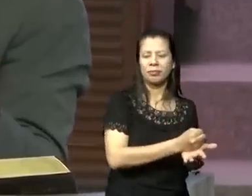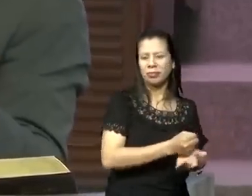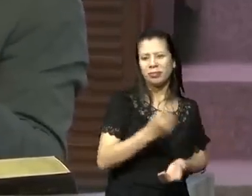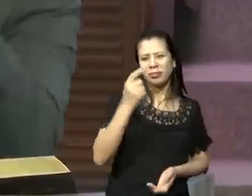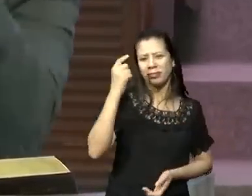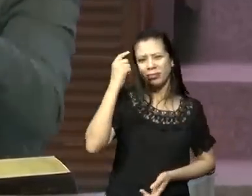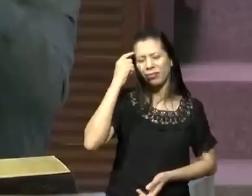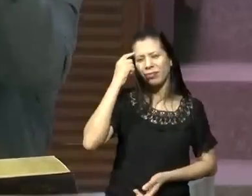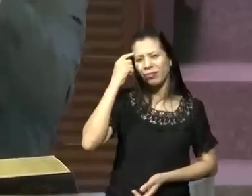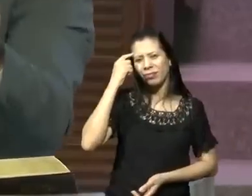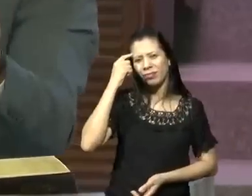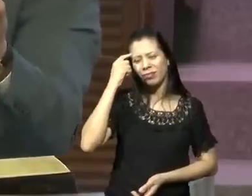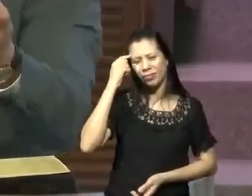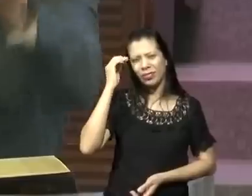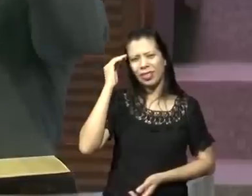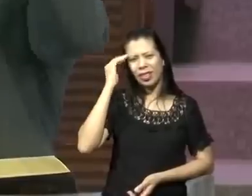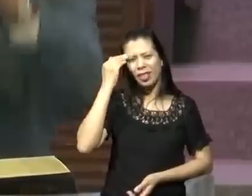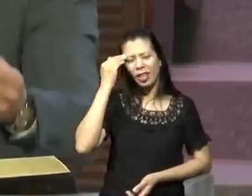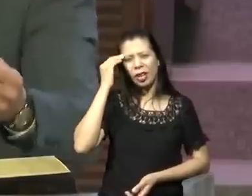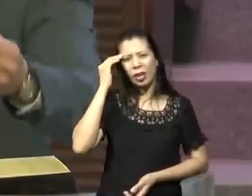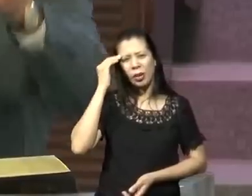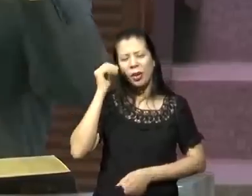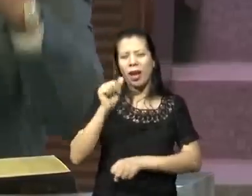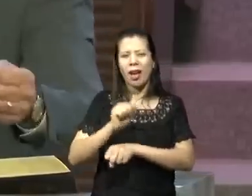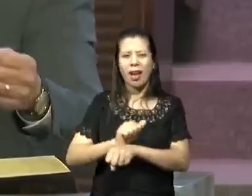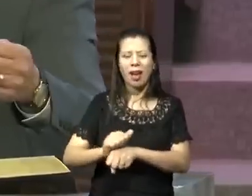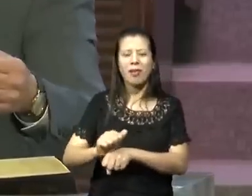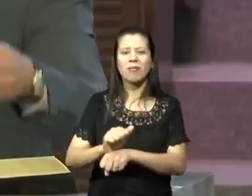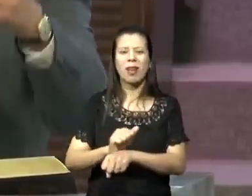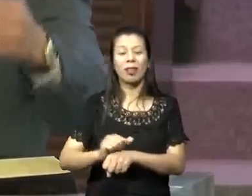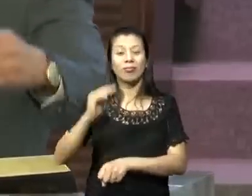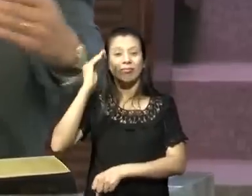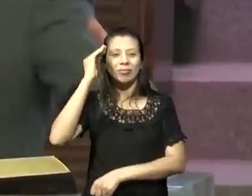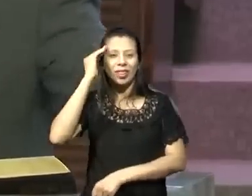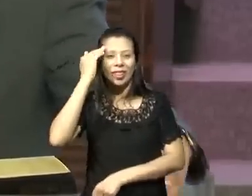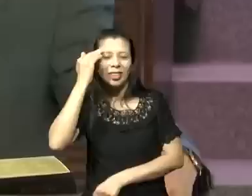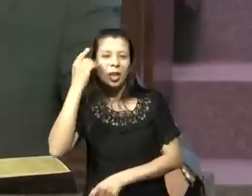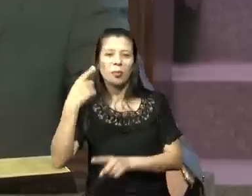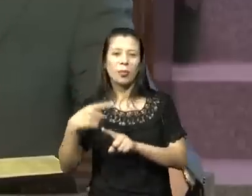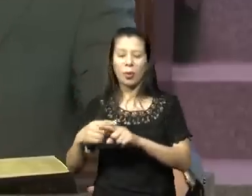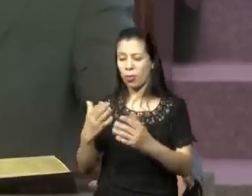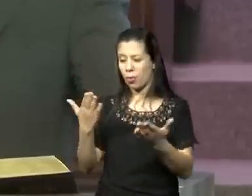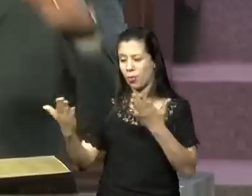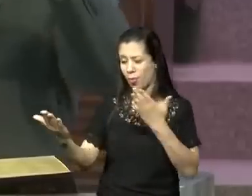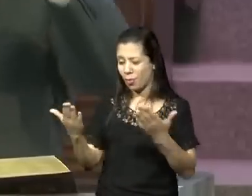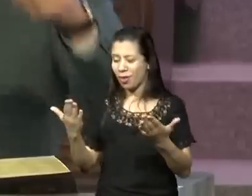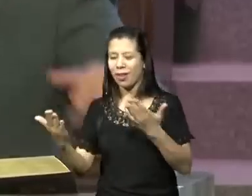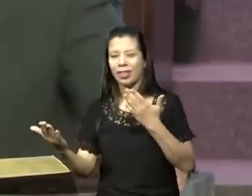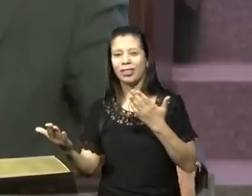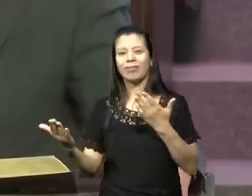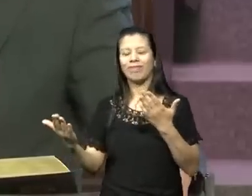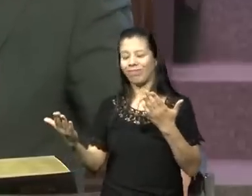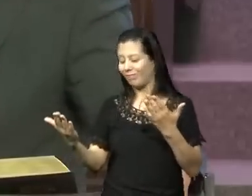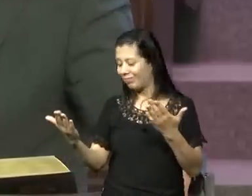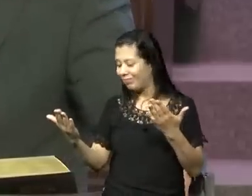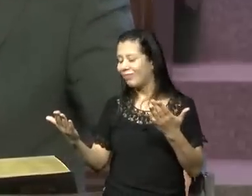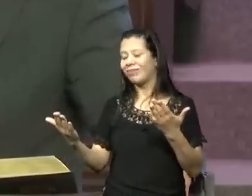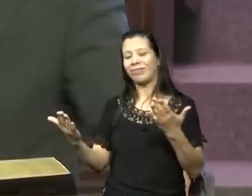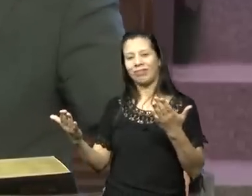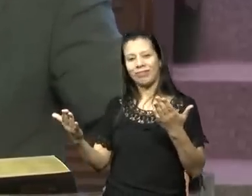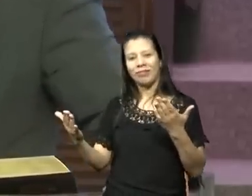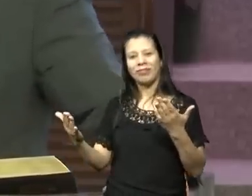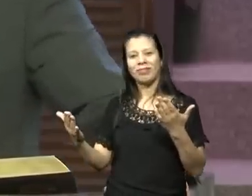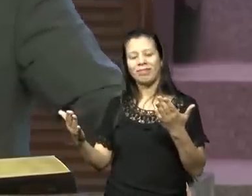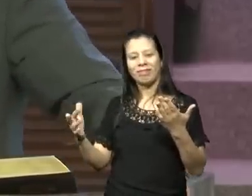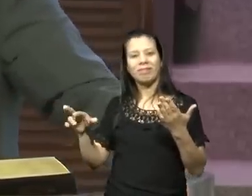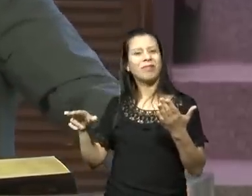e no Monte Moriá ao matar seu filho ele viu Deus matando o seu filho na cruz por você e por mim